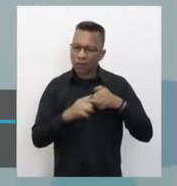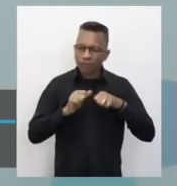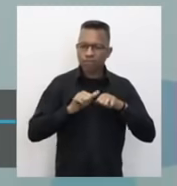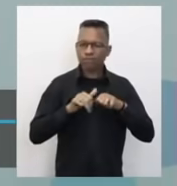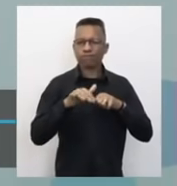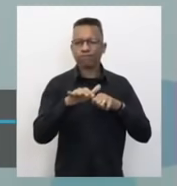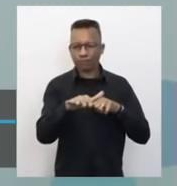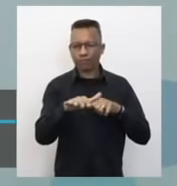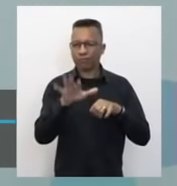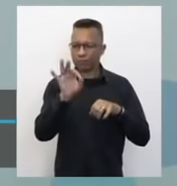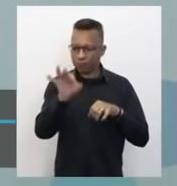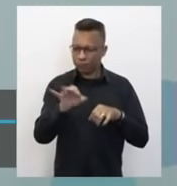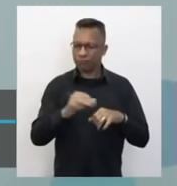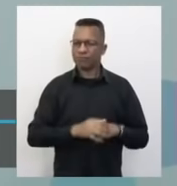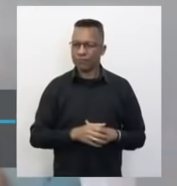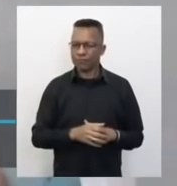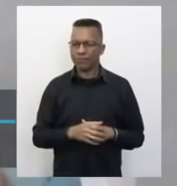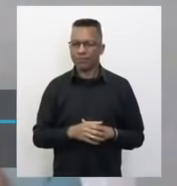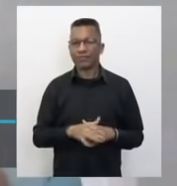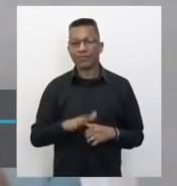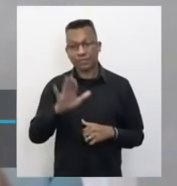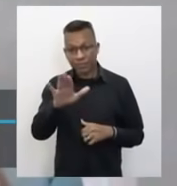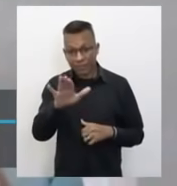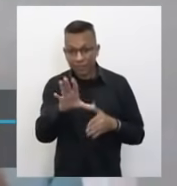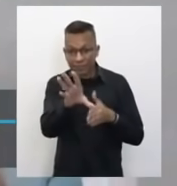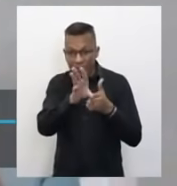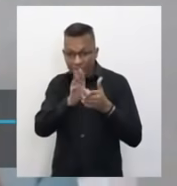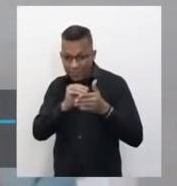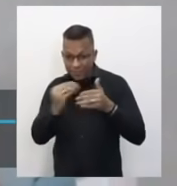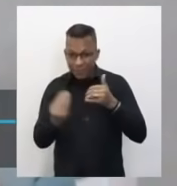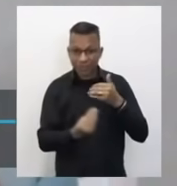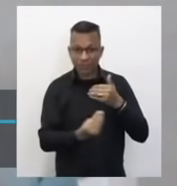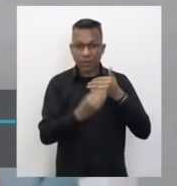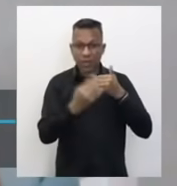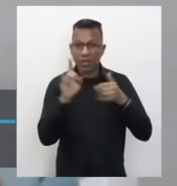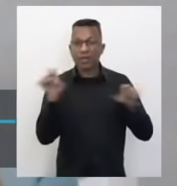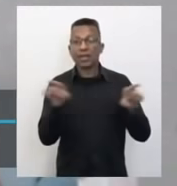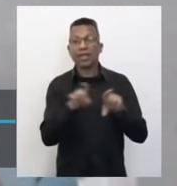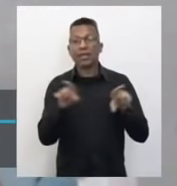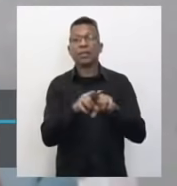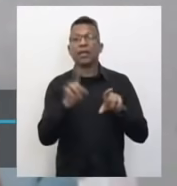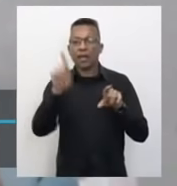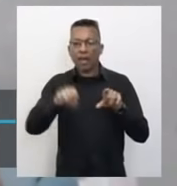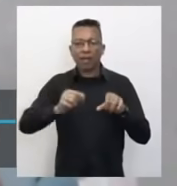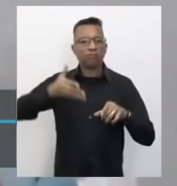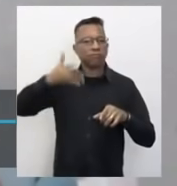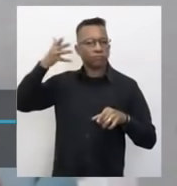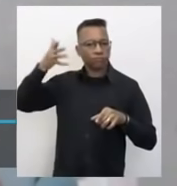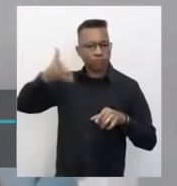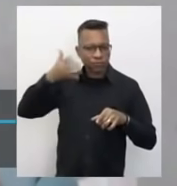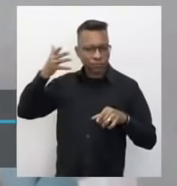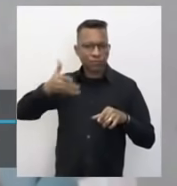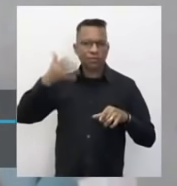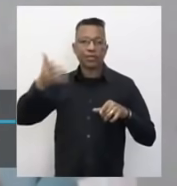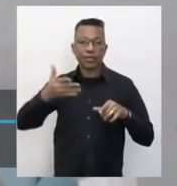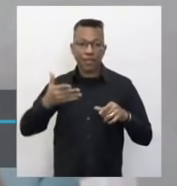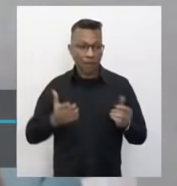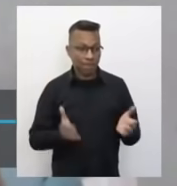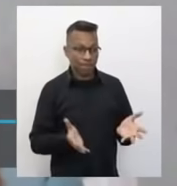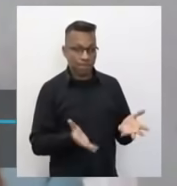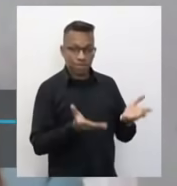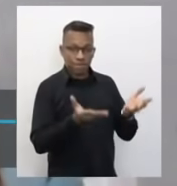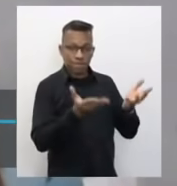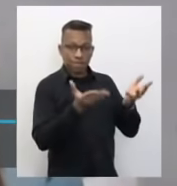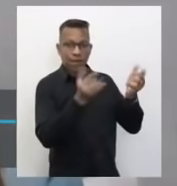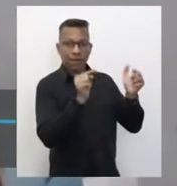gente? Quando a gente copia e cola também, gente, ele também é um discurso que você tá valorizando. Você